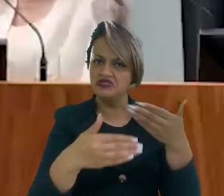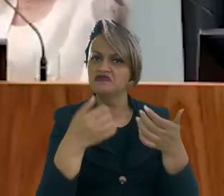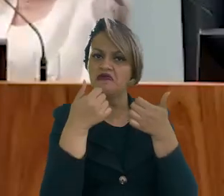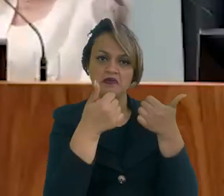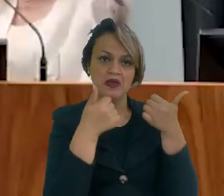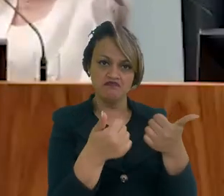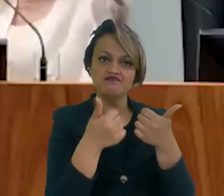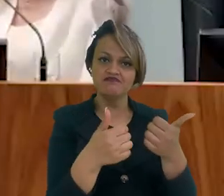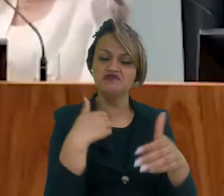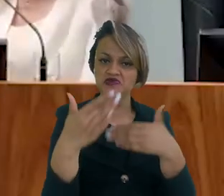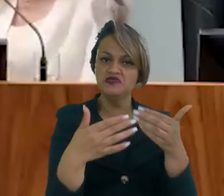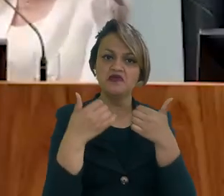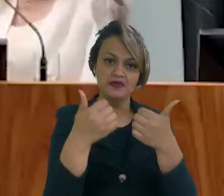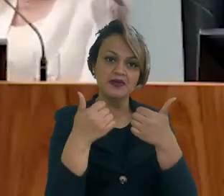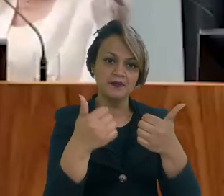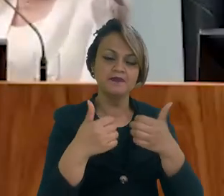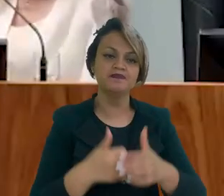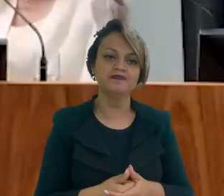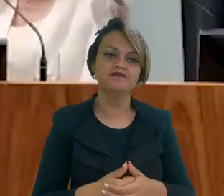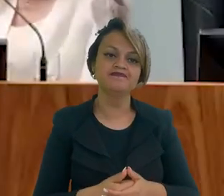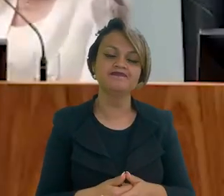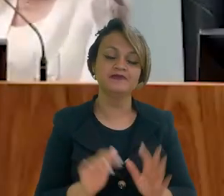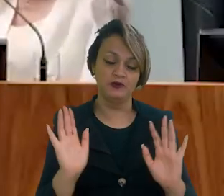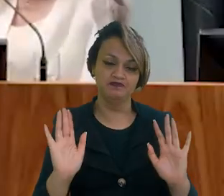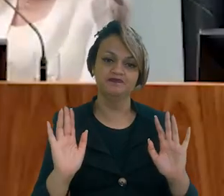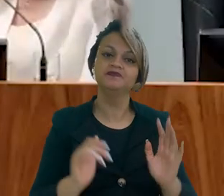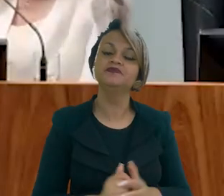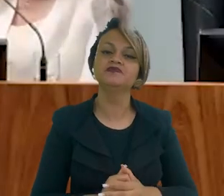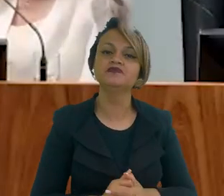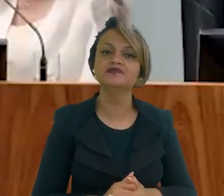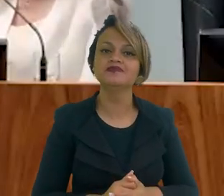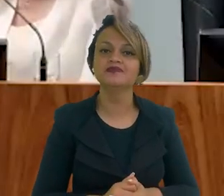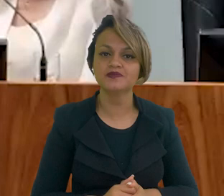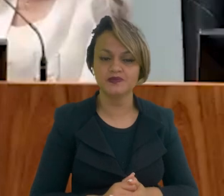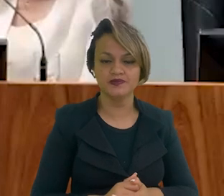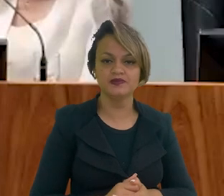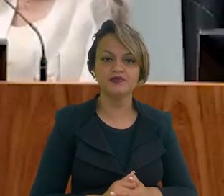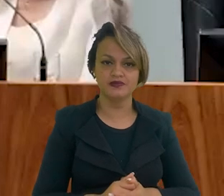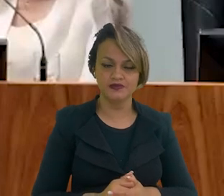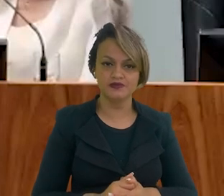agentes e que funciona muito bem